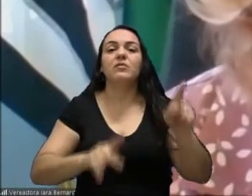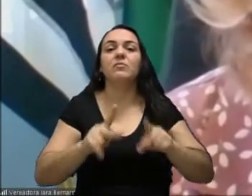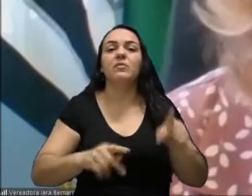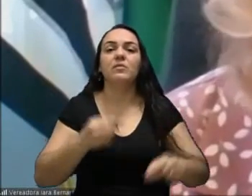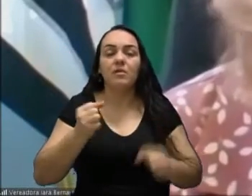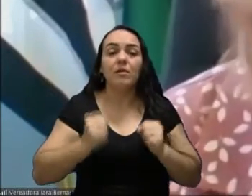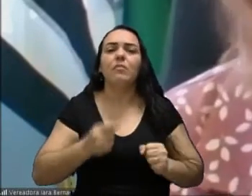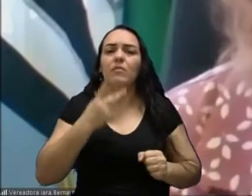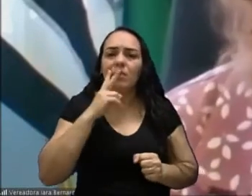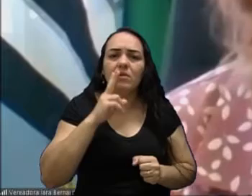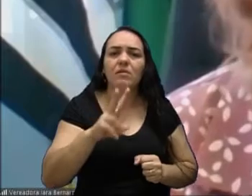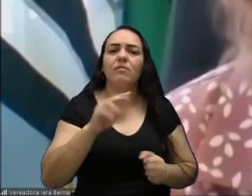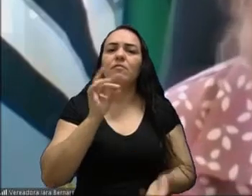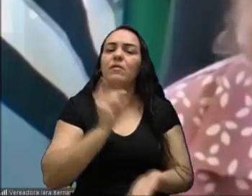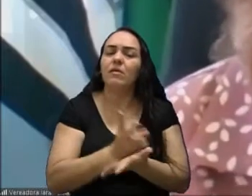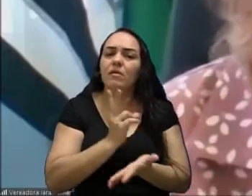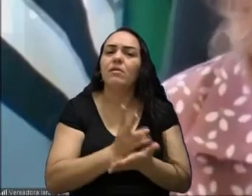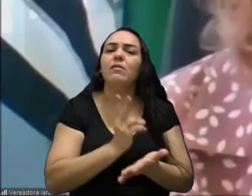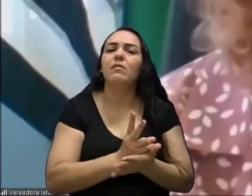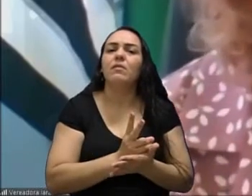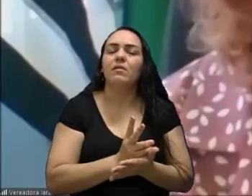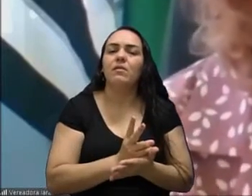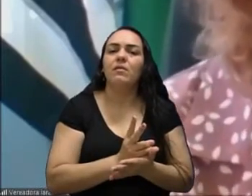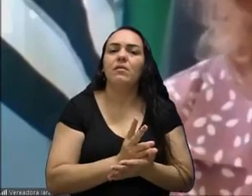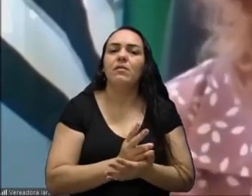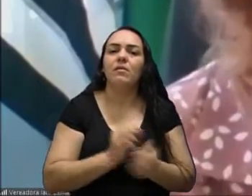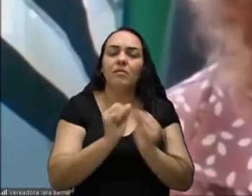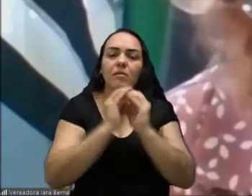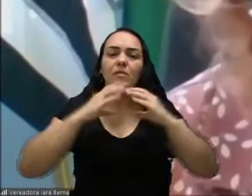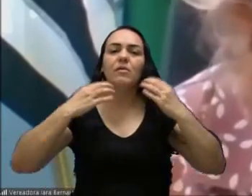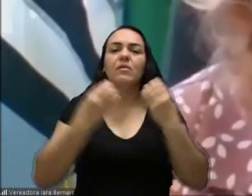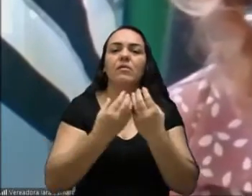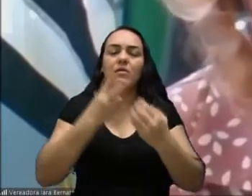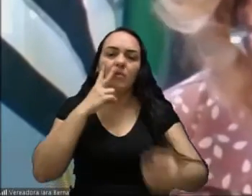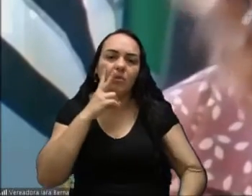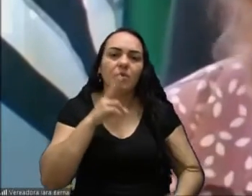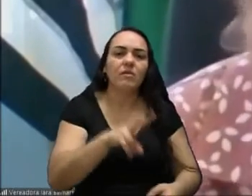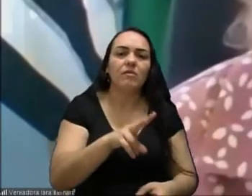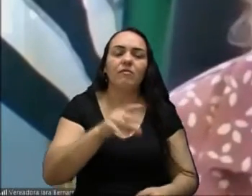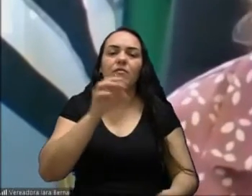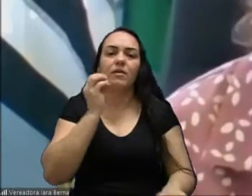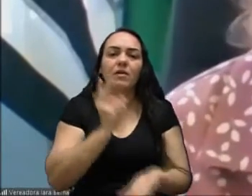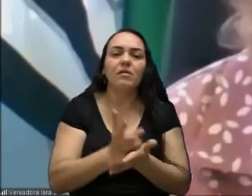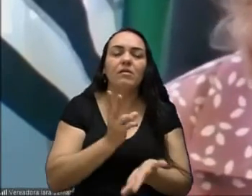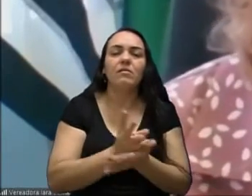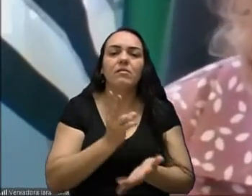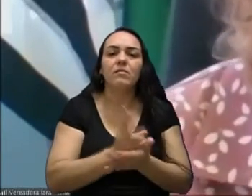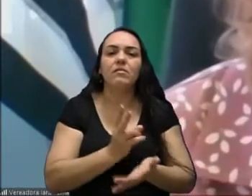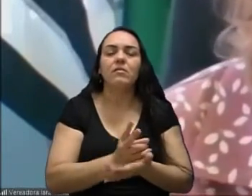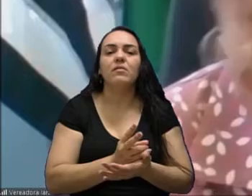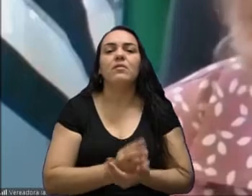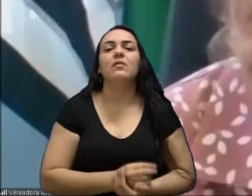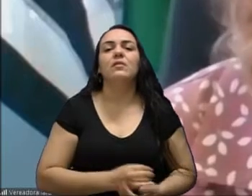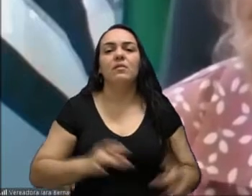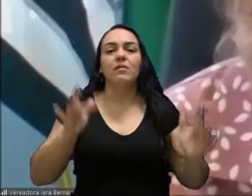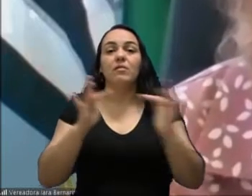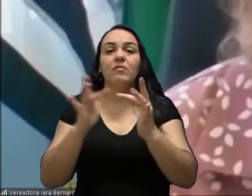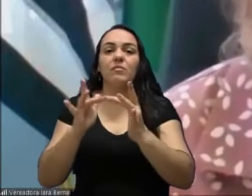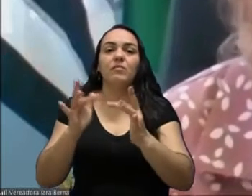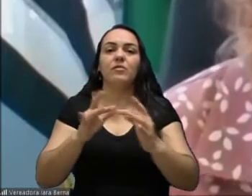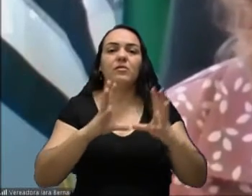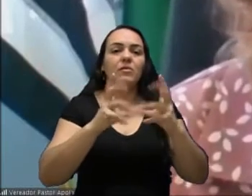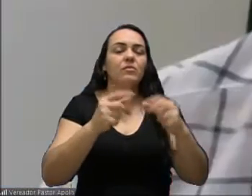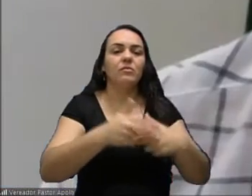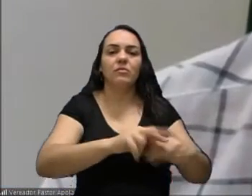acompanhar de forma efetiva se a câmara pode acompanhar de forma efetiva o cumprimento dessas metas em todas as